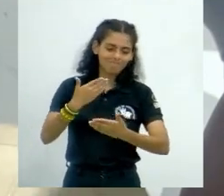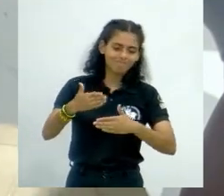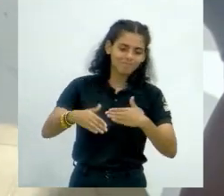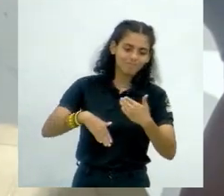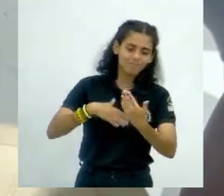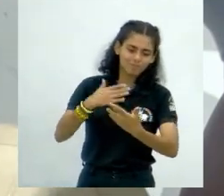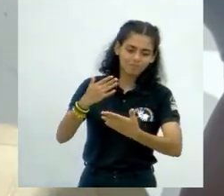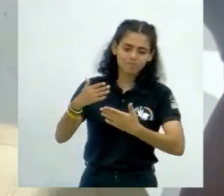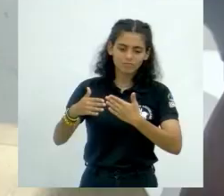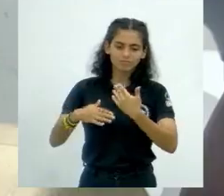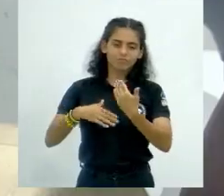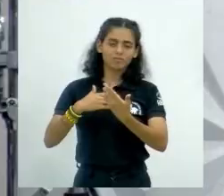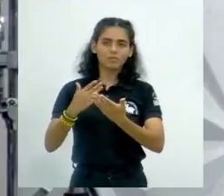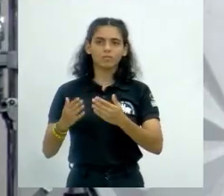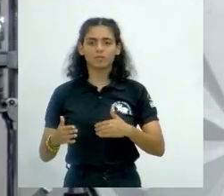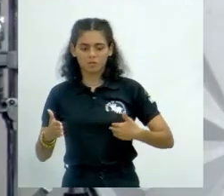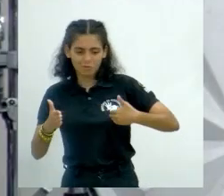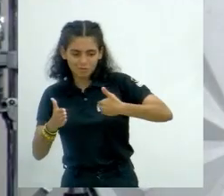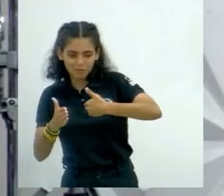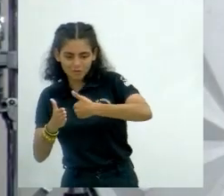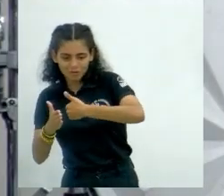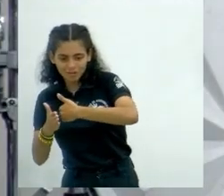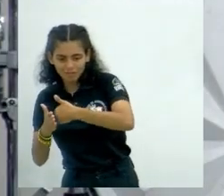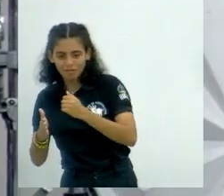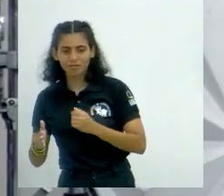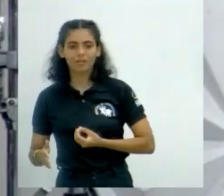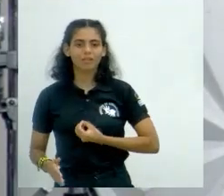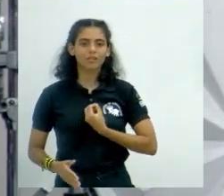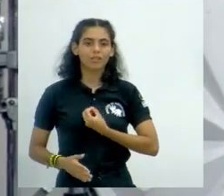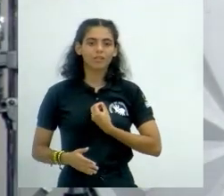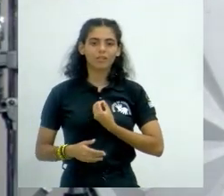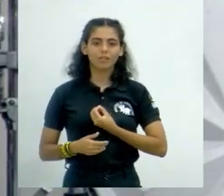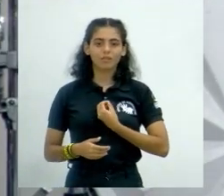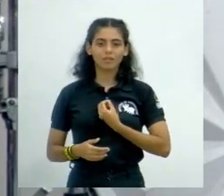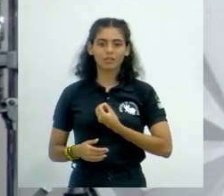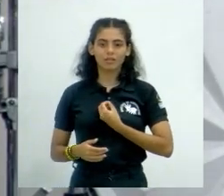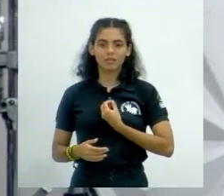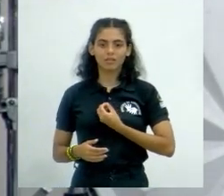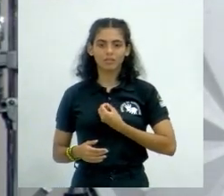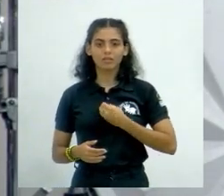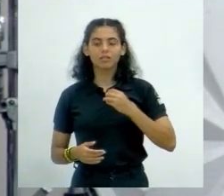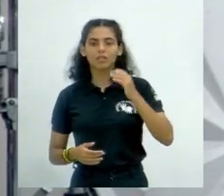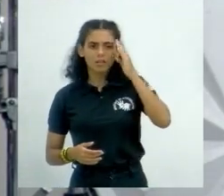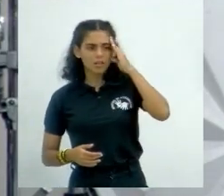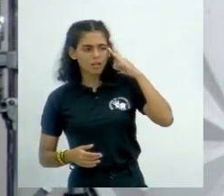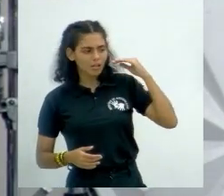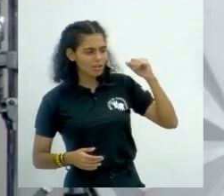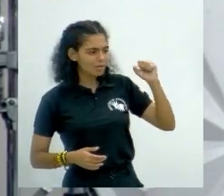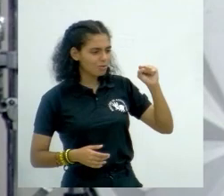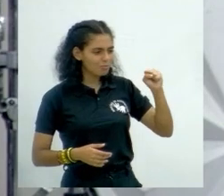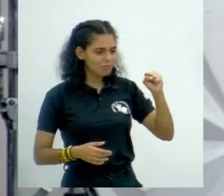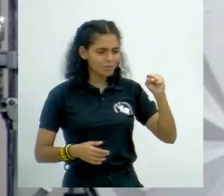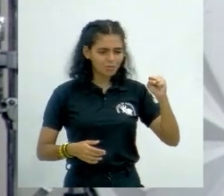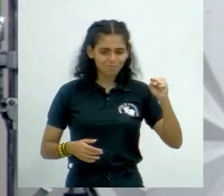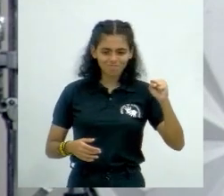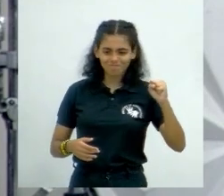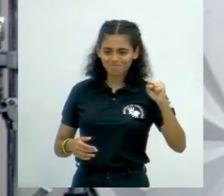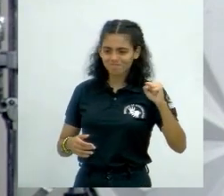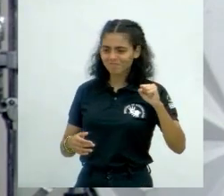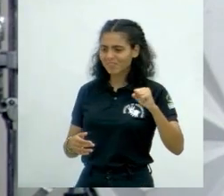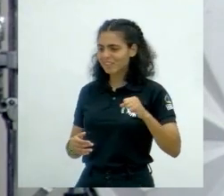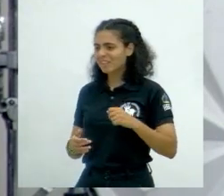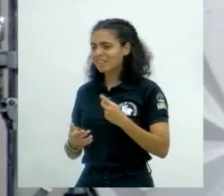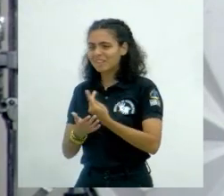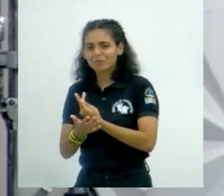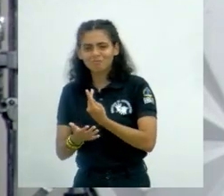tanto por sua sabedoria, que ele acabou se envolvendo com muitas mulheres, ele acabou